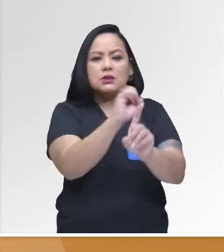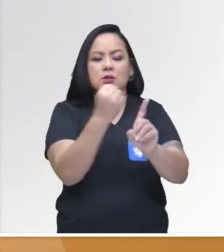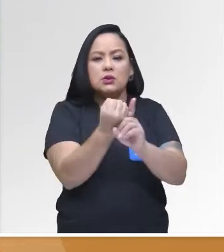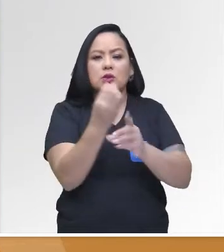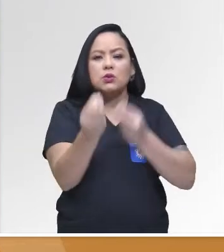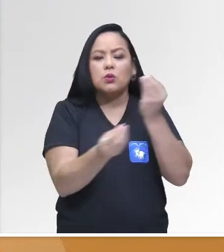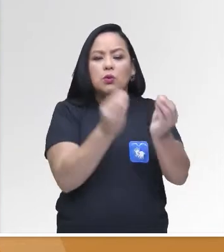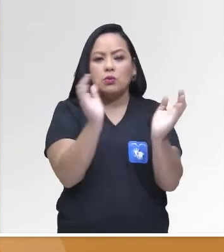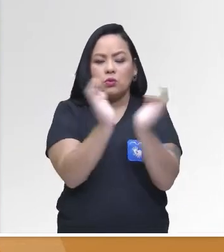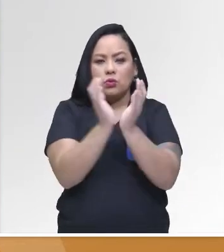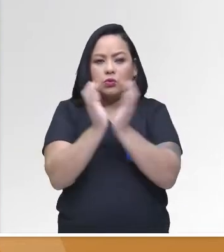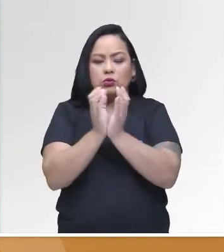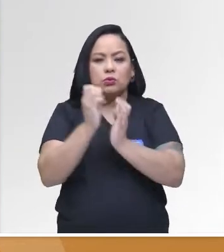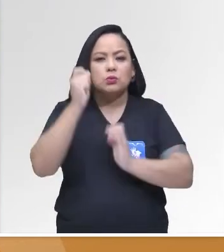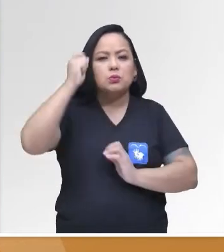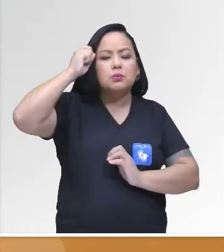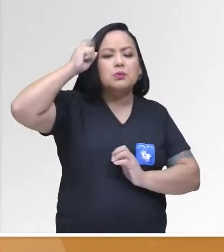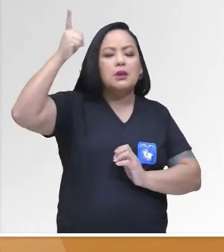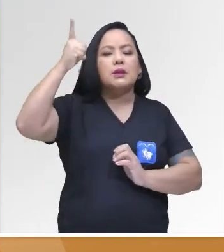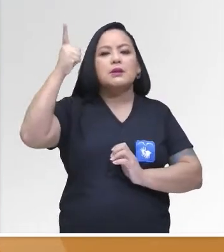conjunto de ideias,